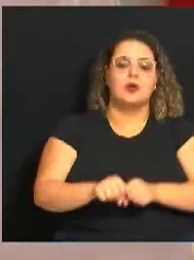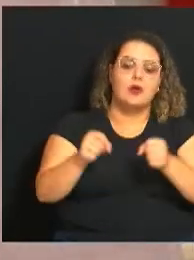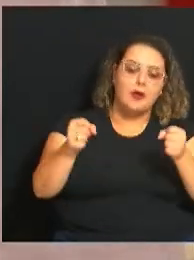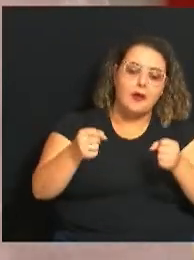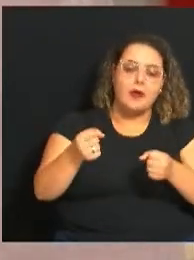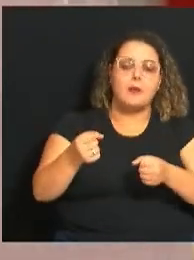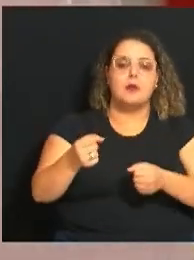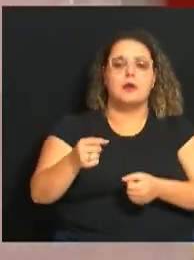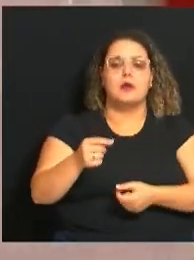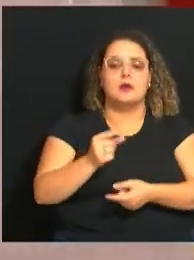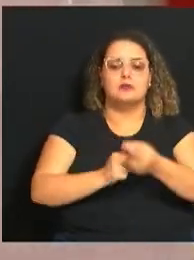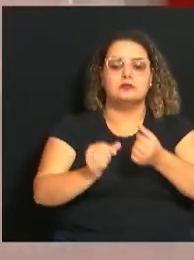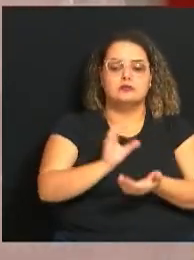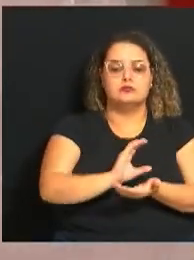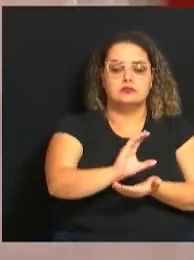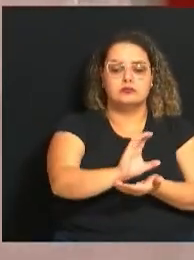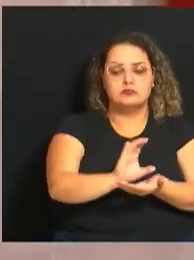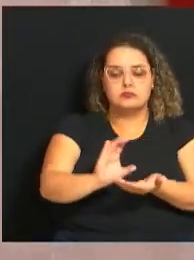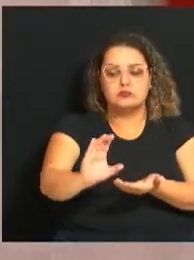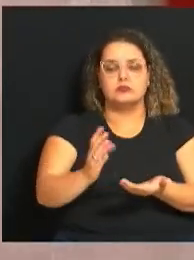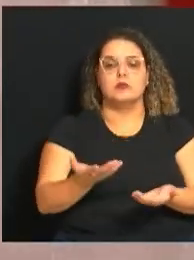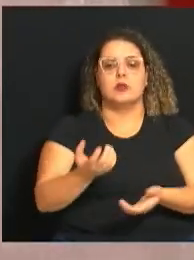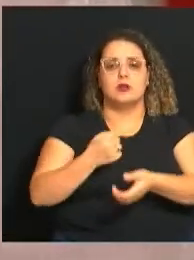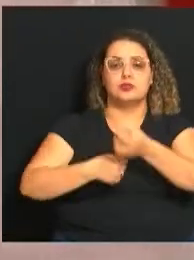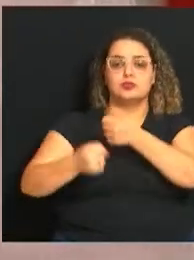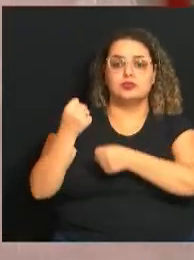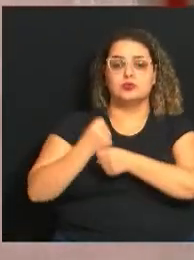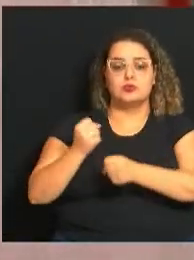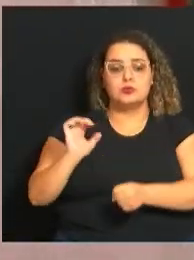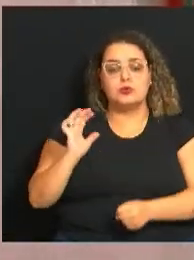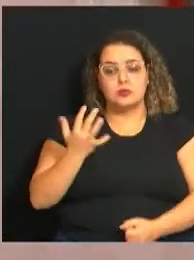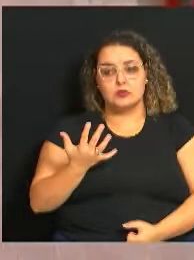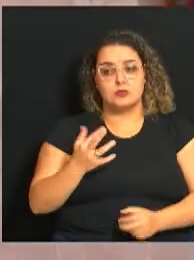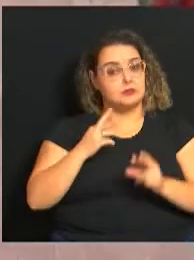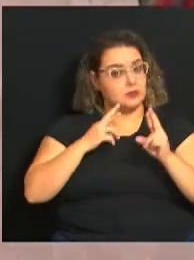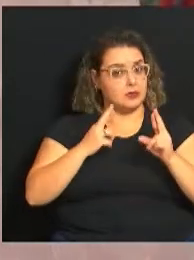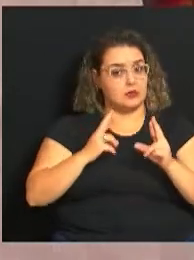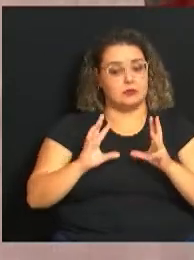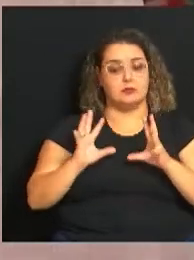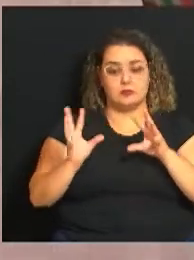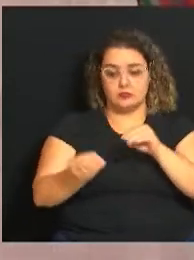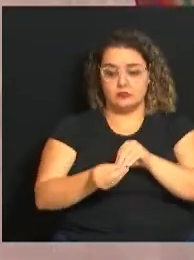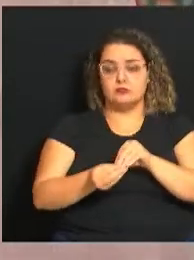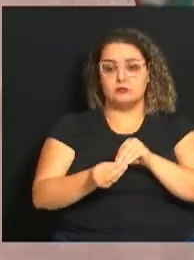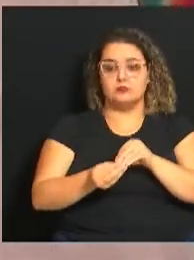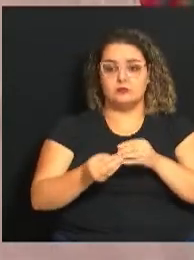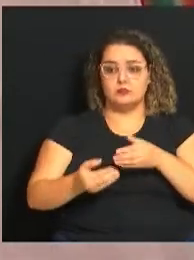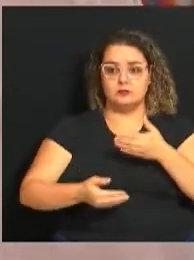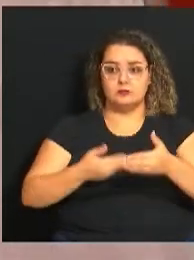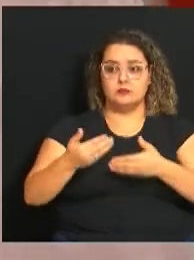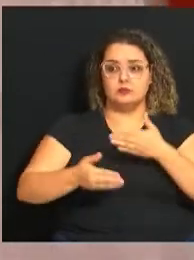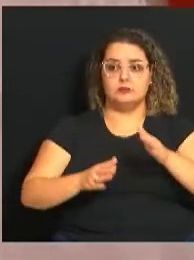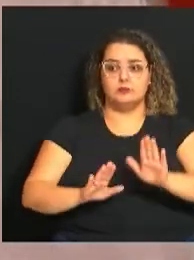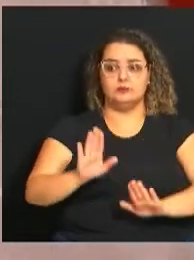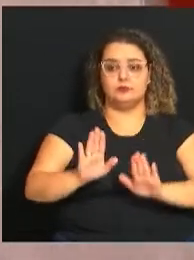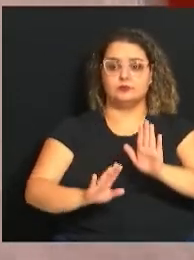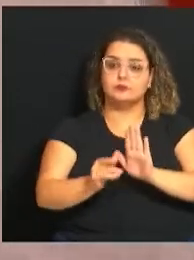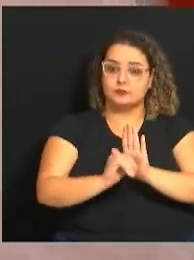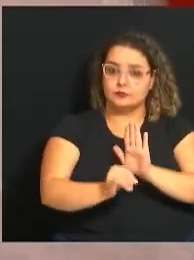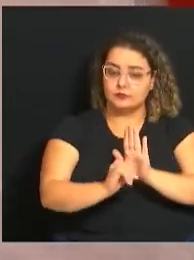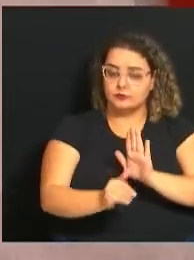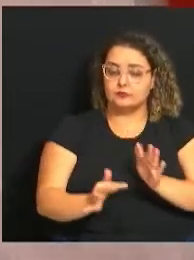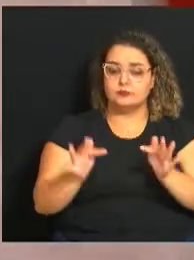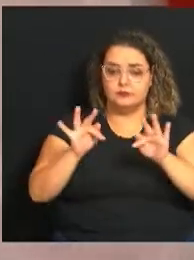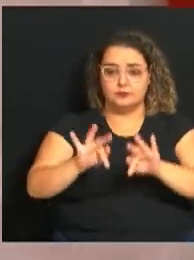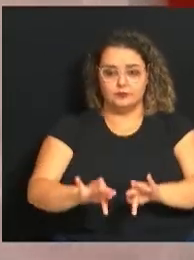sendo feito desde o ano passado. A gente espera concluir esse processo licitatório até o final